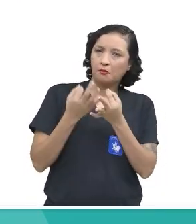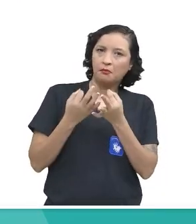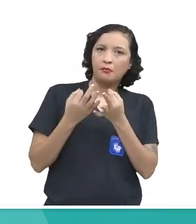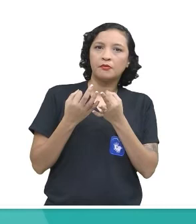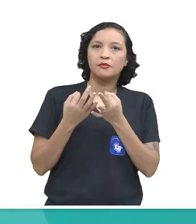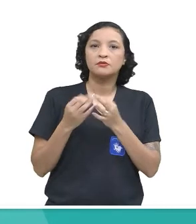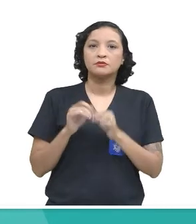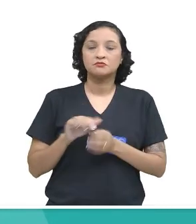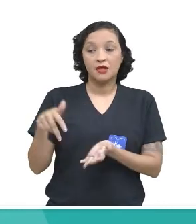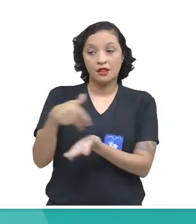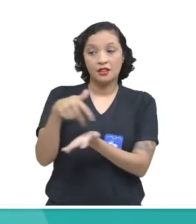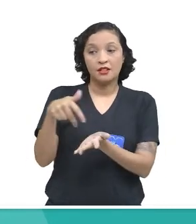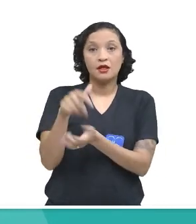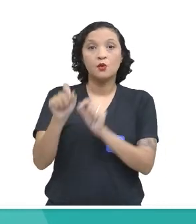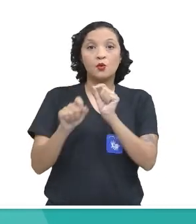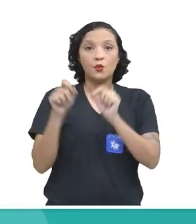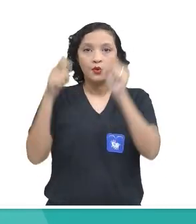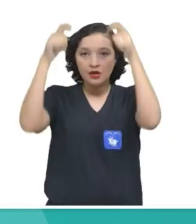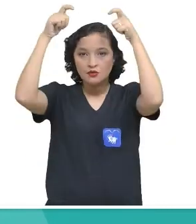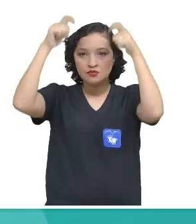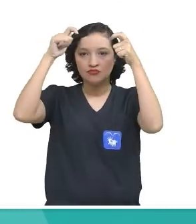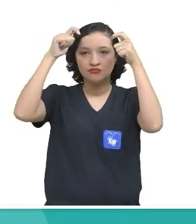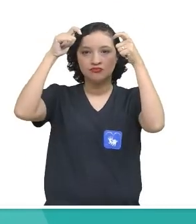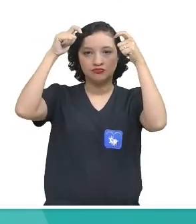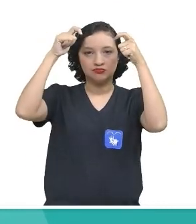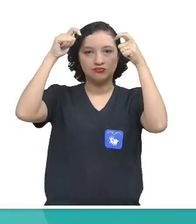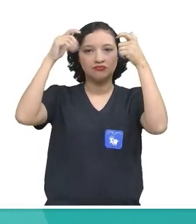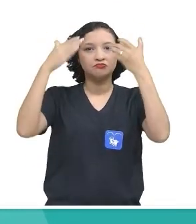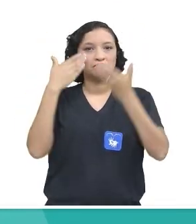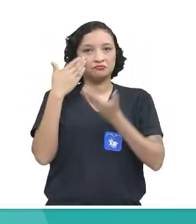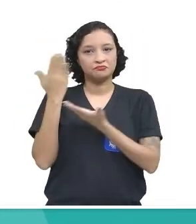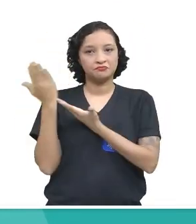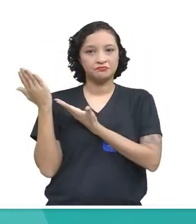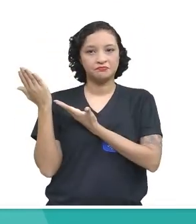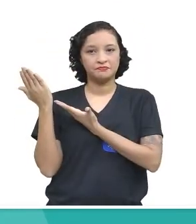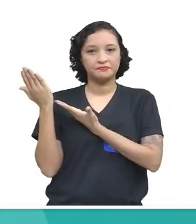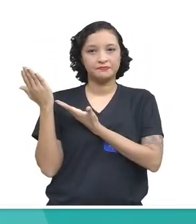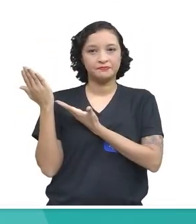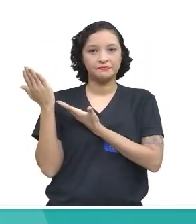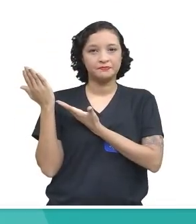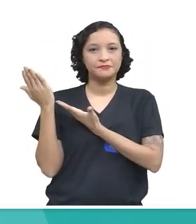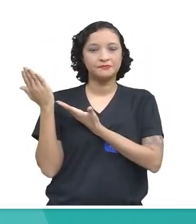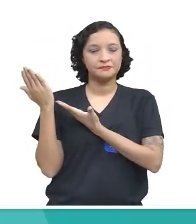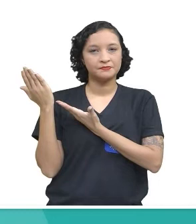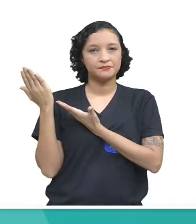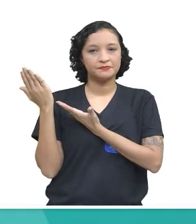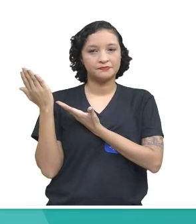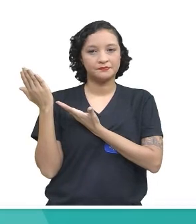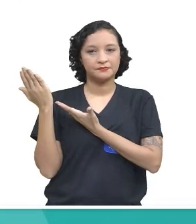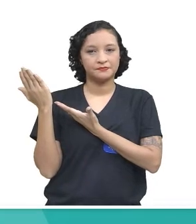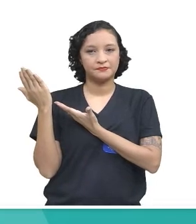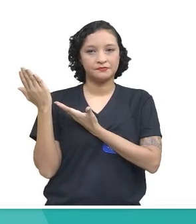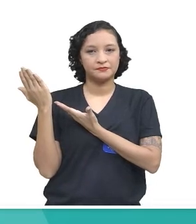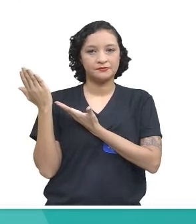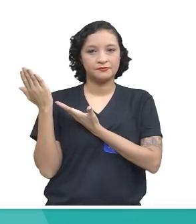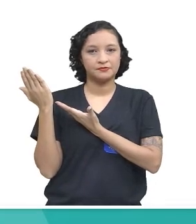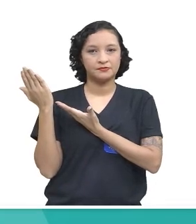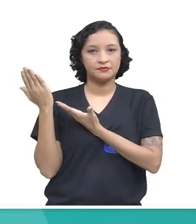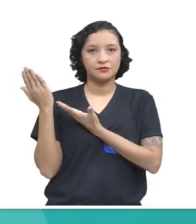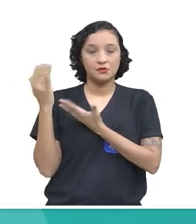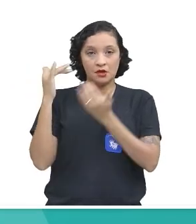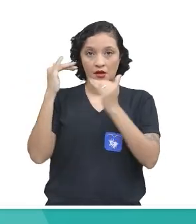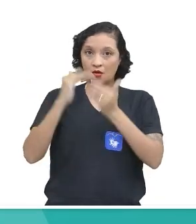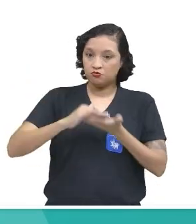marujada, que são esses chapéus que elas estão utilizando, o chapéu, na verdade, que elas estão utilizando. Eles são deste